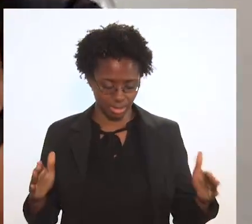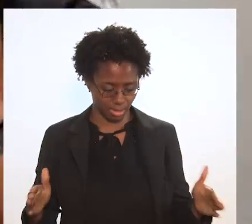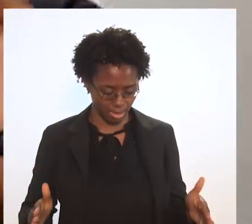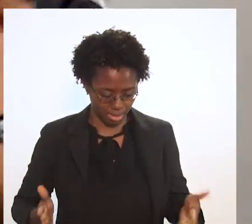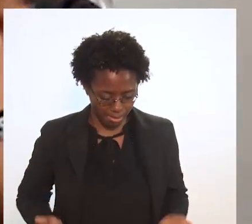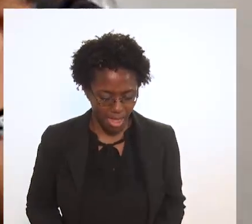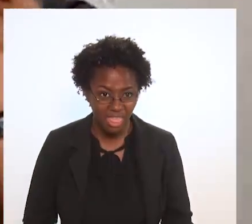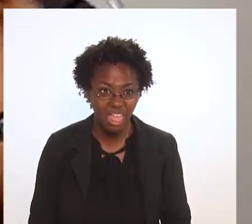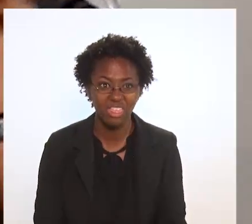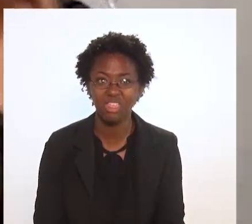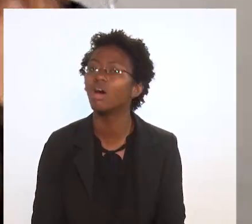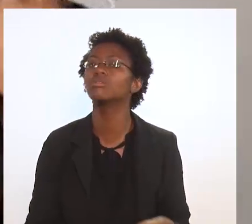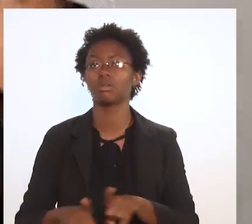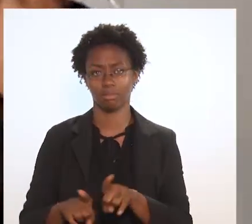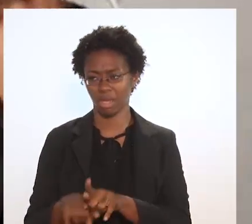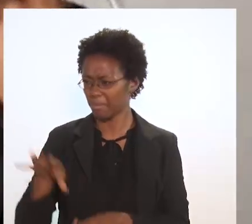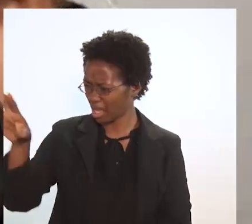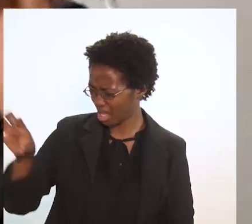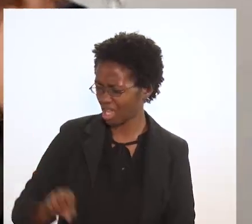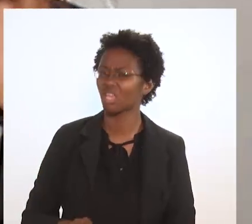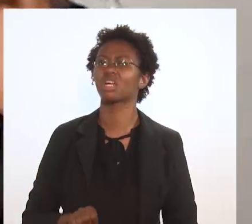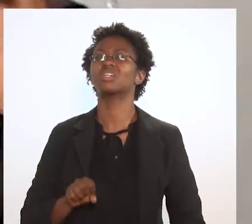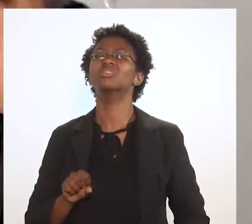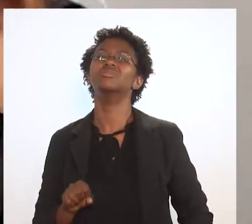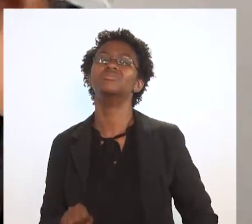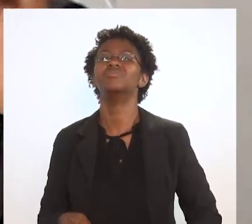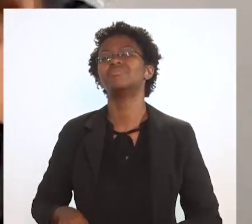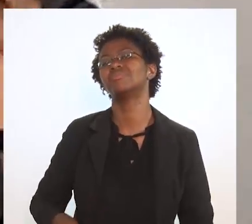e o tabuleiro de assar.